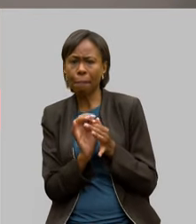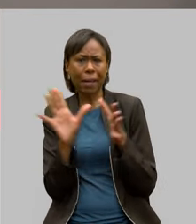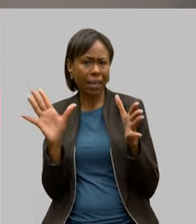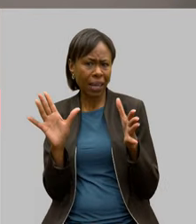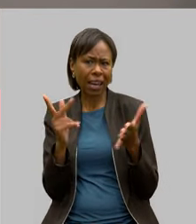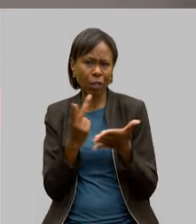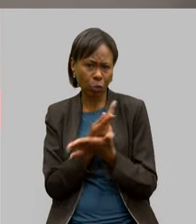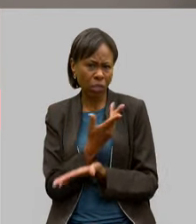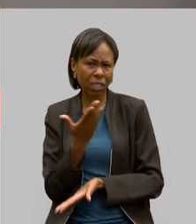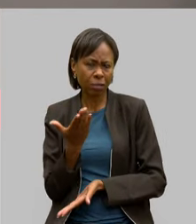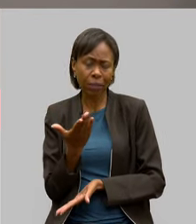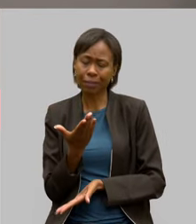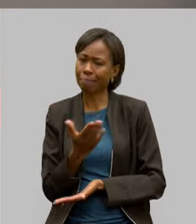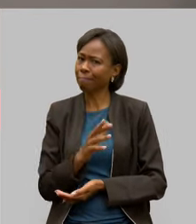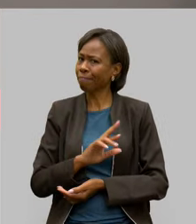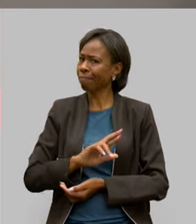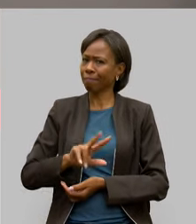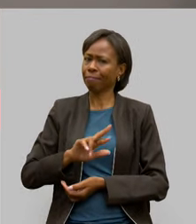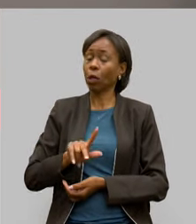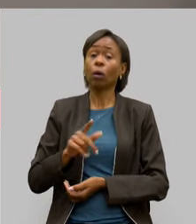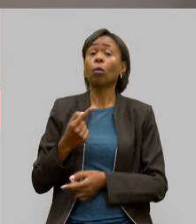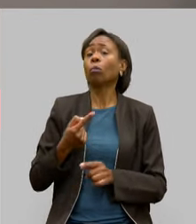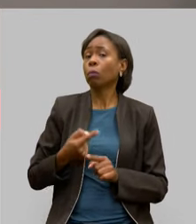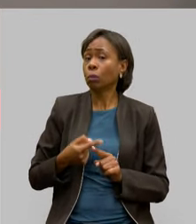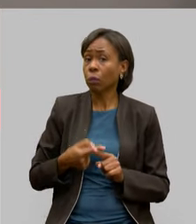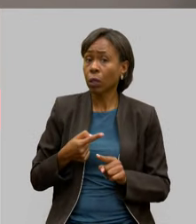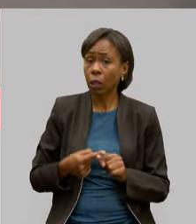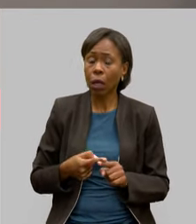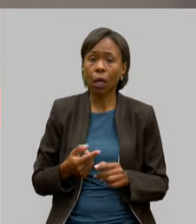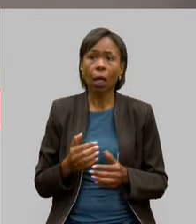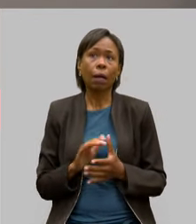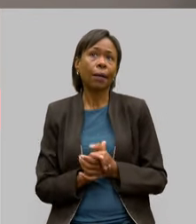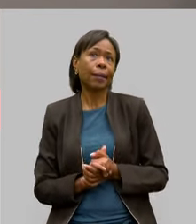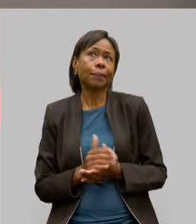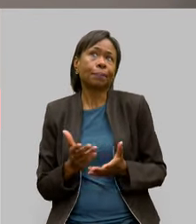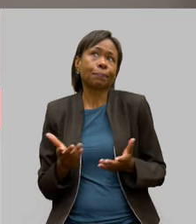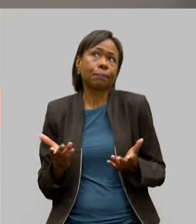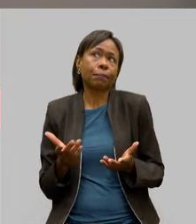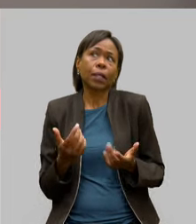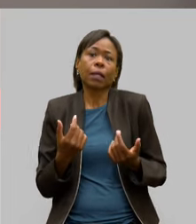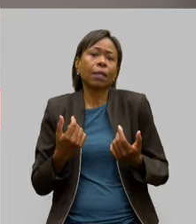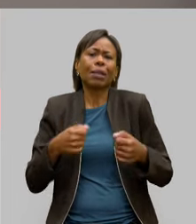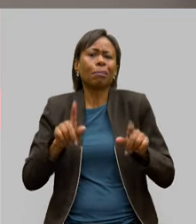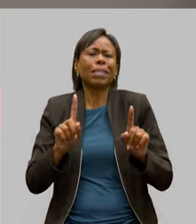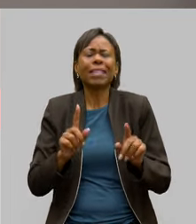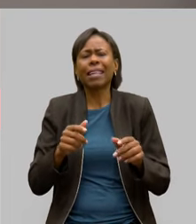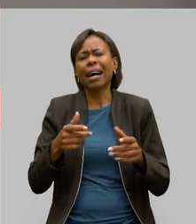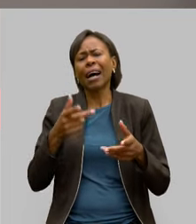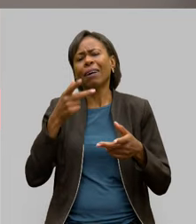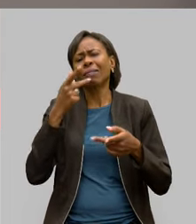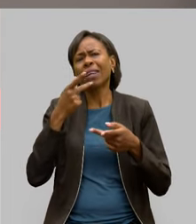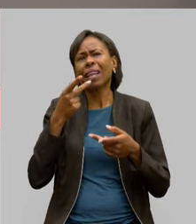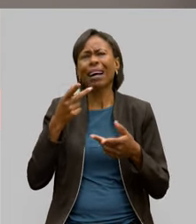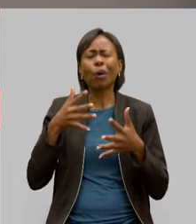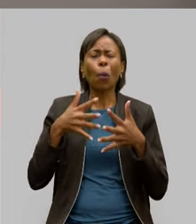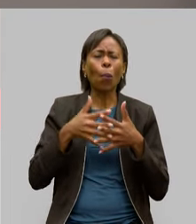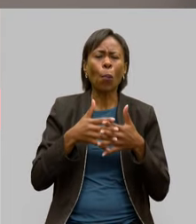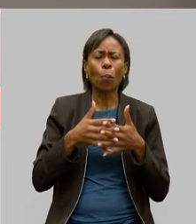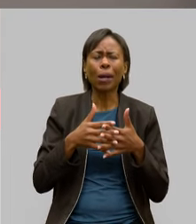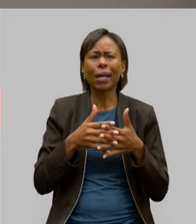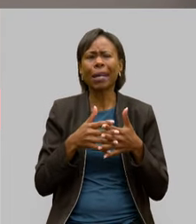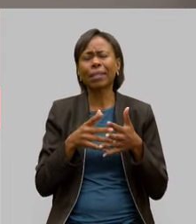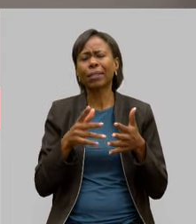casos Concretos e eu explico por a gente não precisa nem chegar numa discussão complexa sobre a situação de se